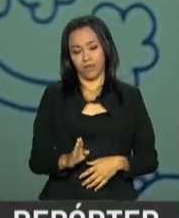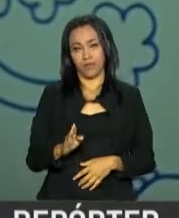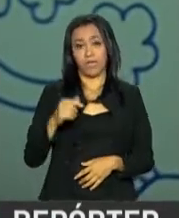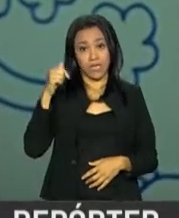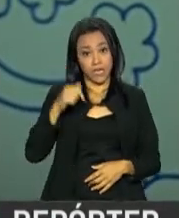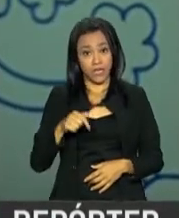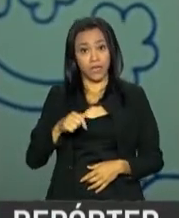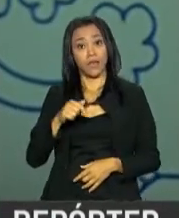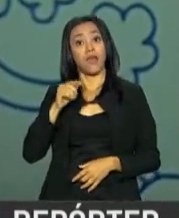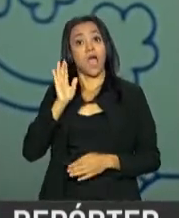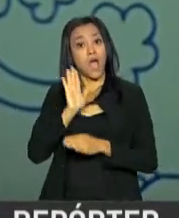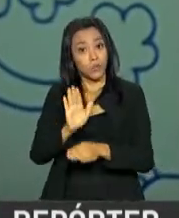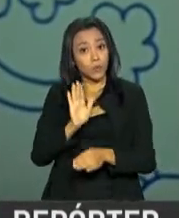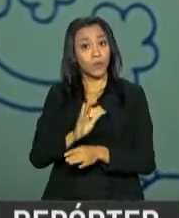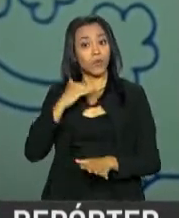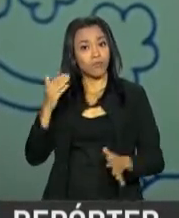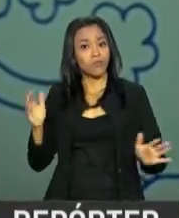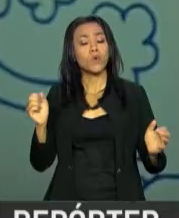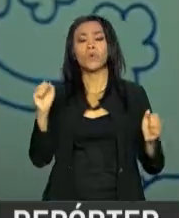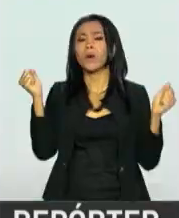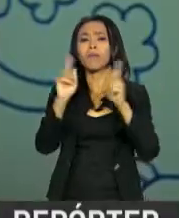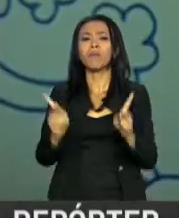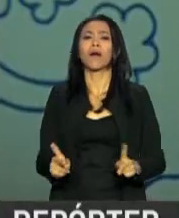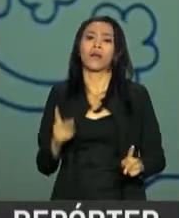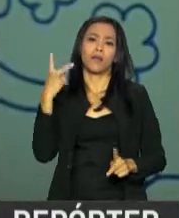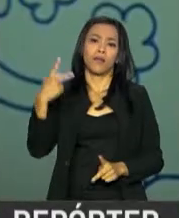iniciativa ajudou com o processo de paz no país.